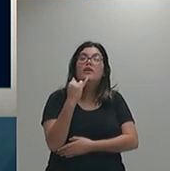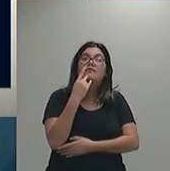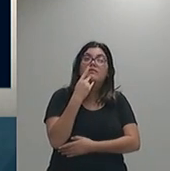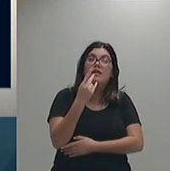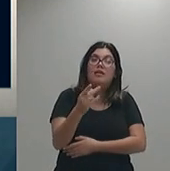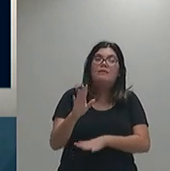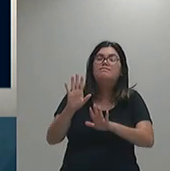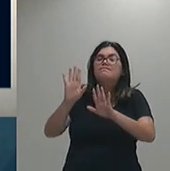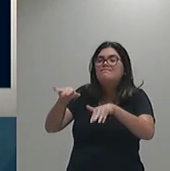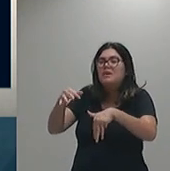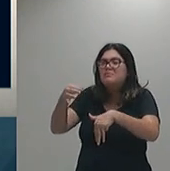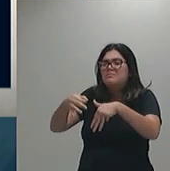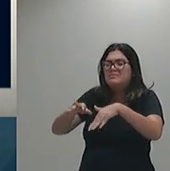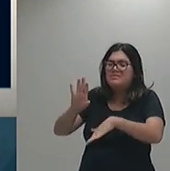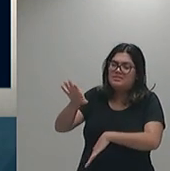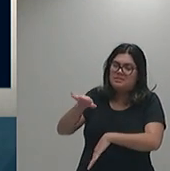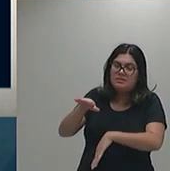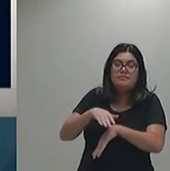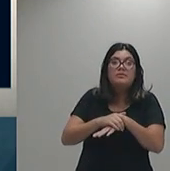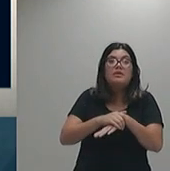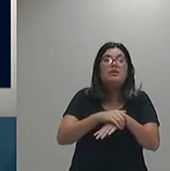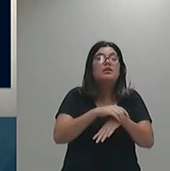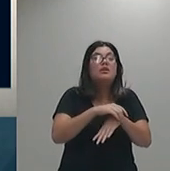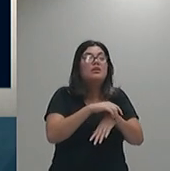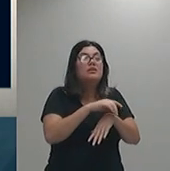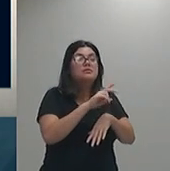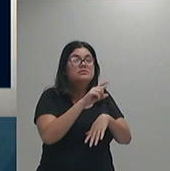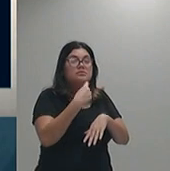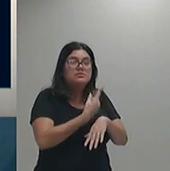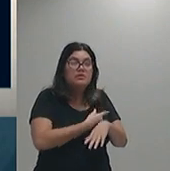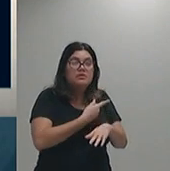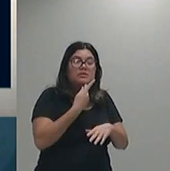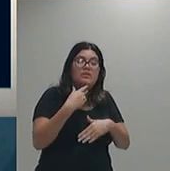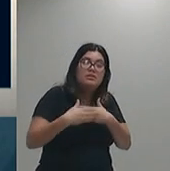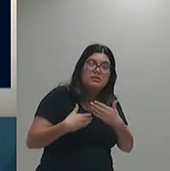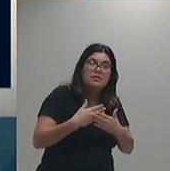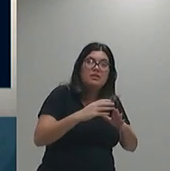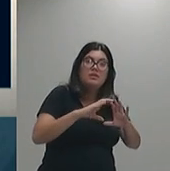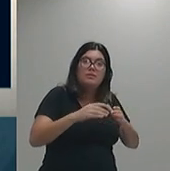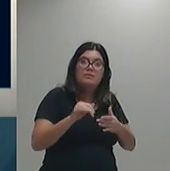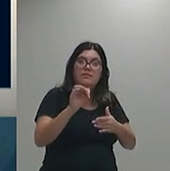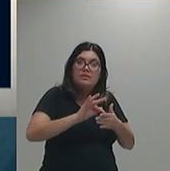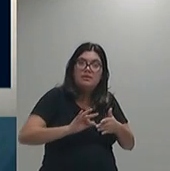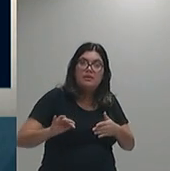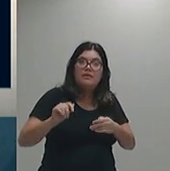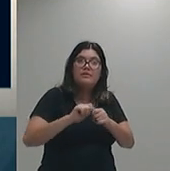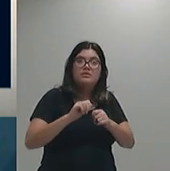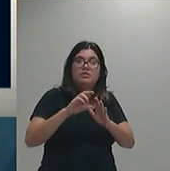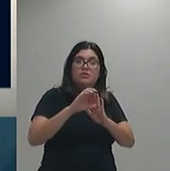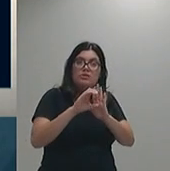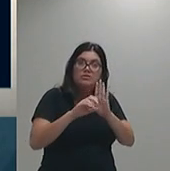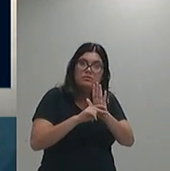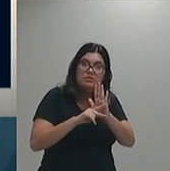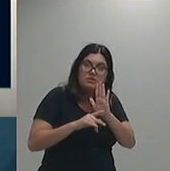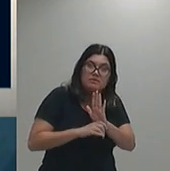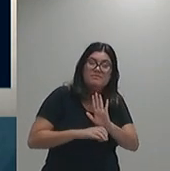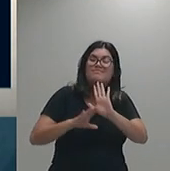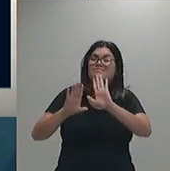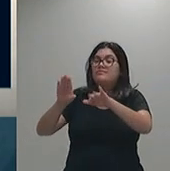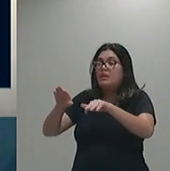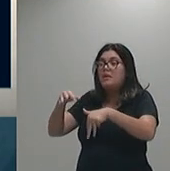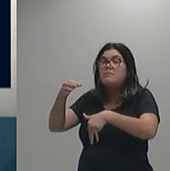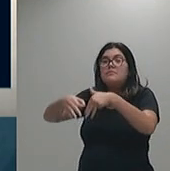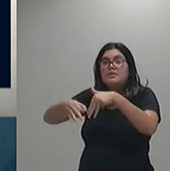eles trabalhar o administrador e ameixa uma maravilha aos fazer pelo código de processo civil administra